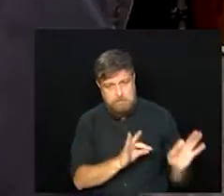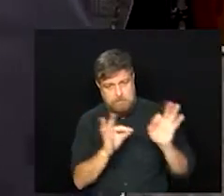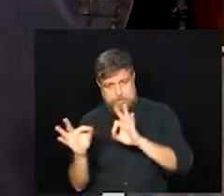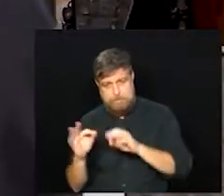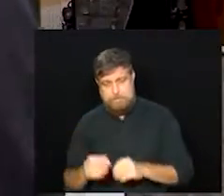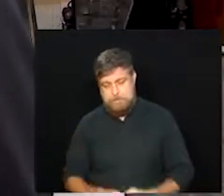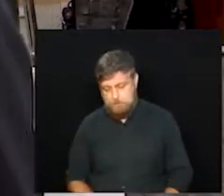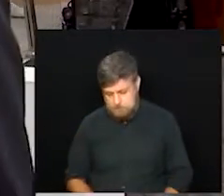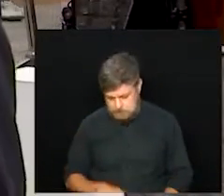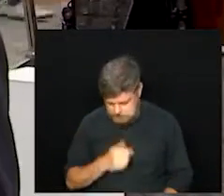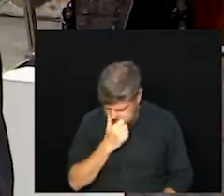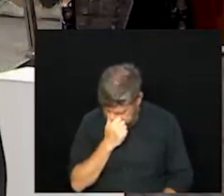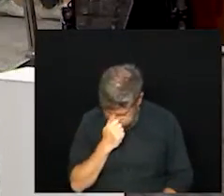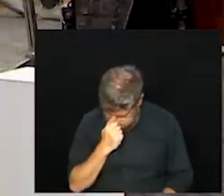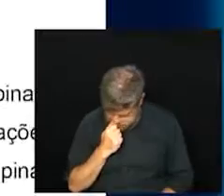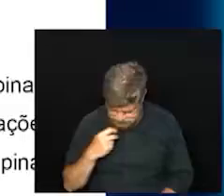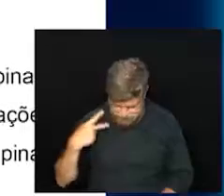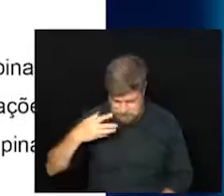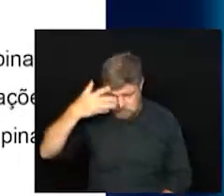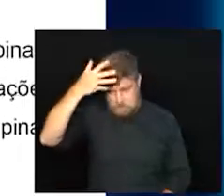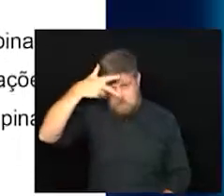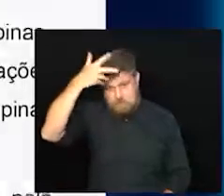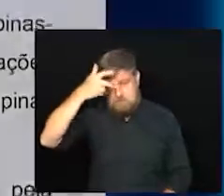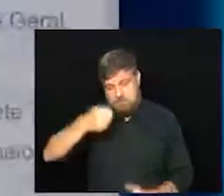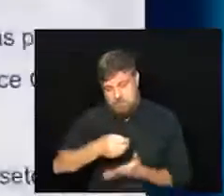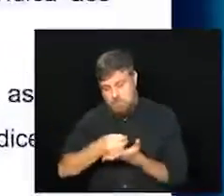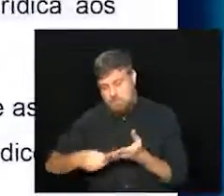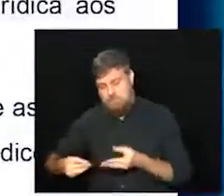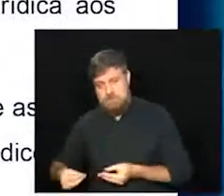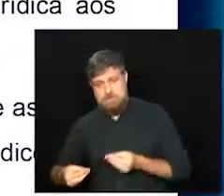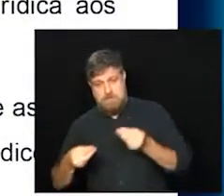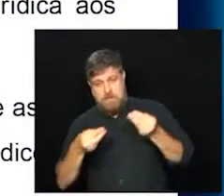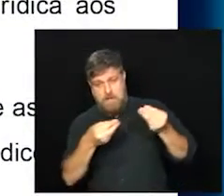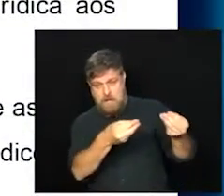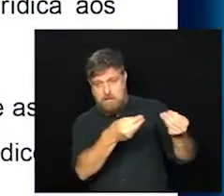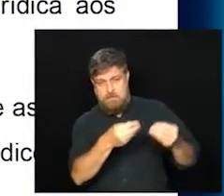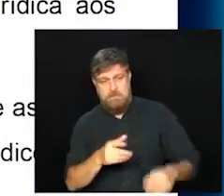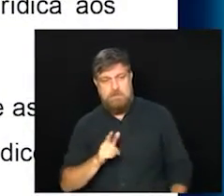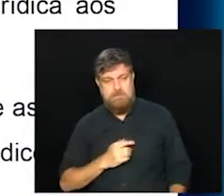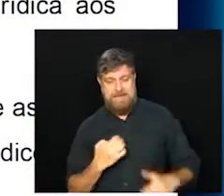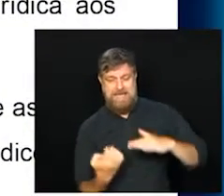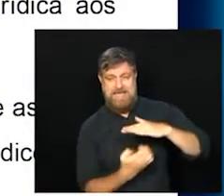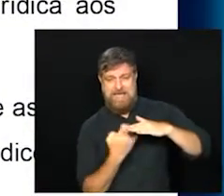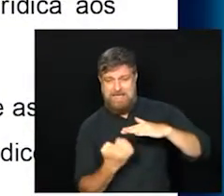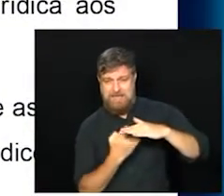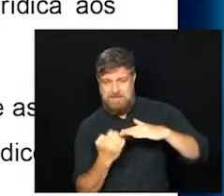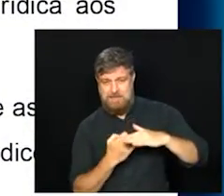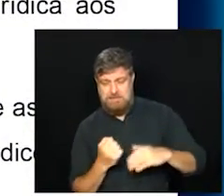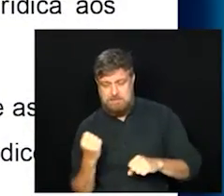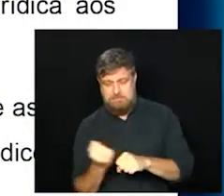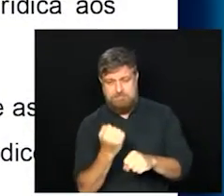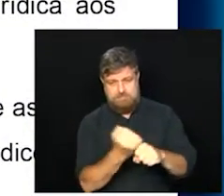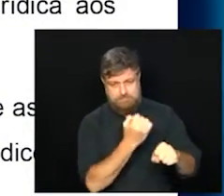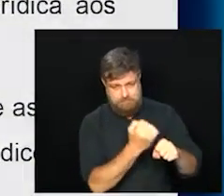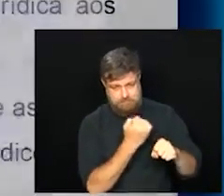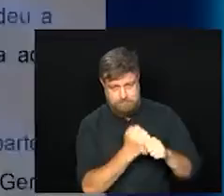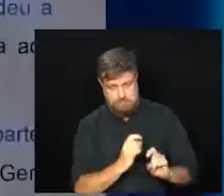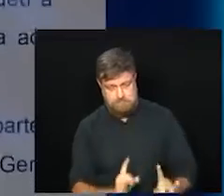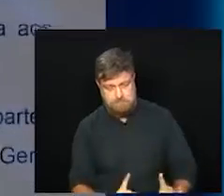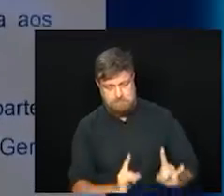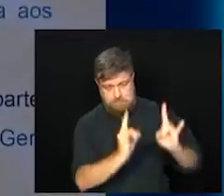O vereador Rodrigo da Farmadic encaminhou um ofício para a Companhia de Habitação Popular de Campinas, a